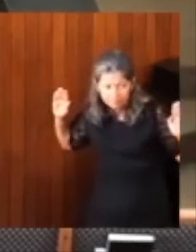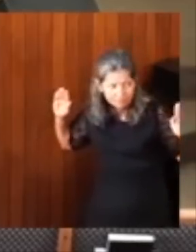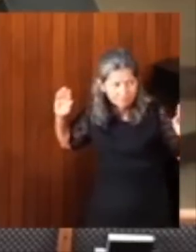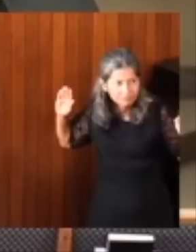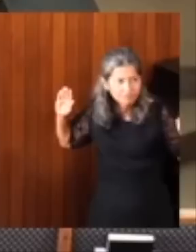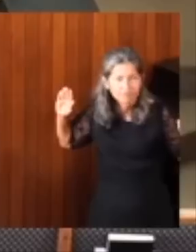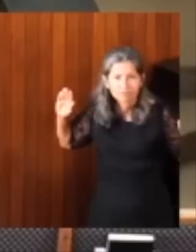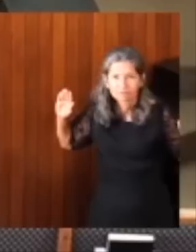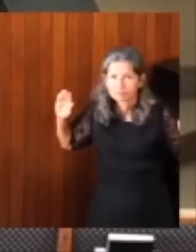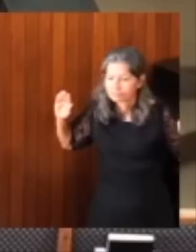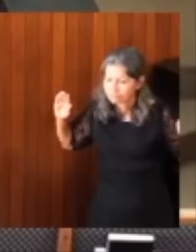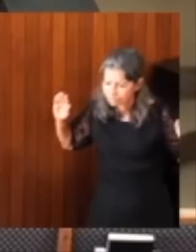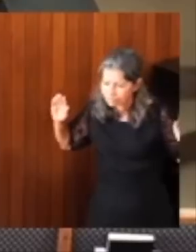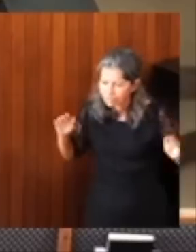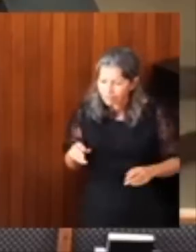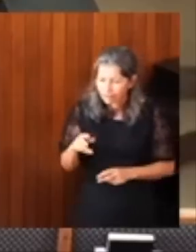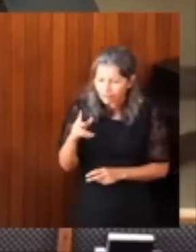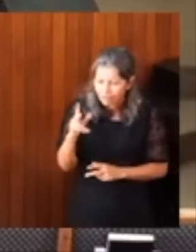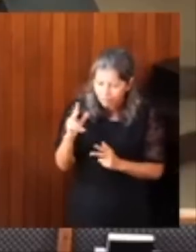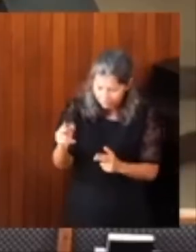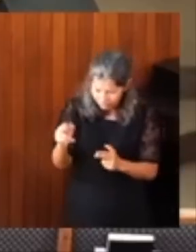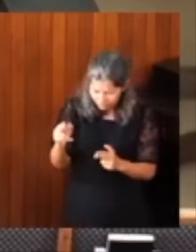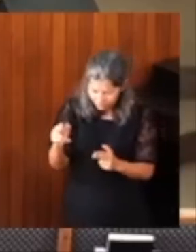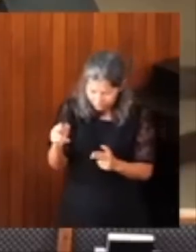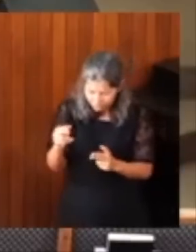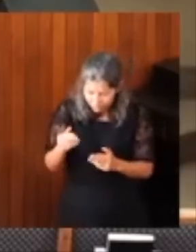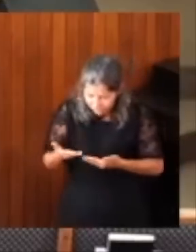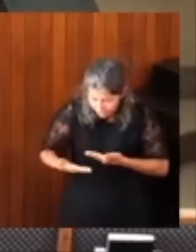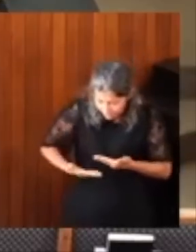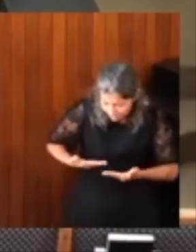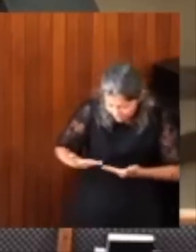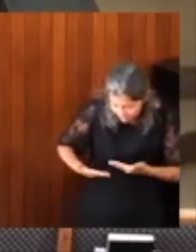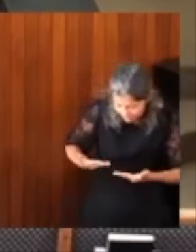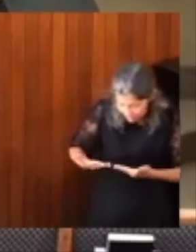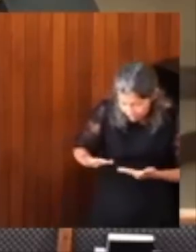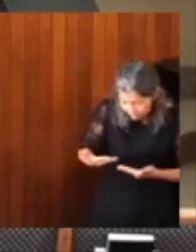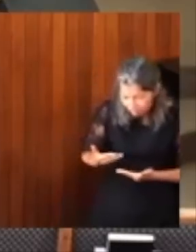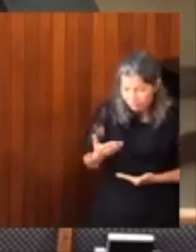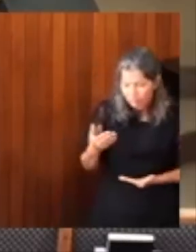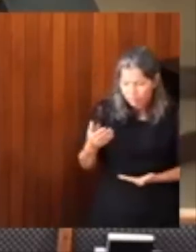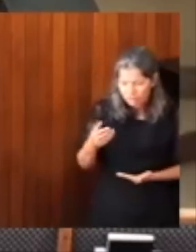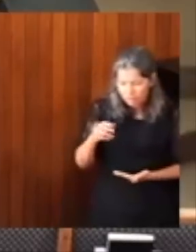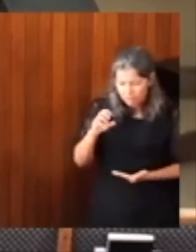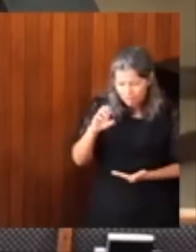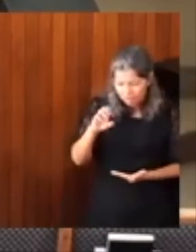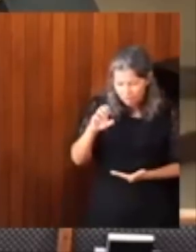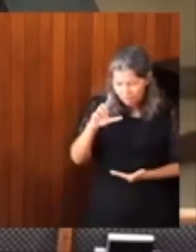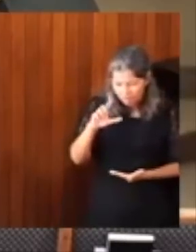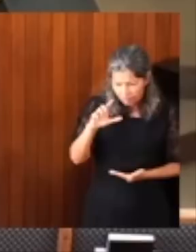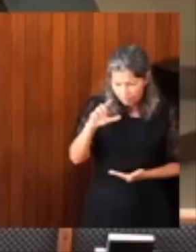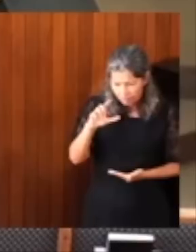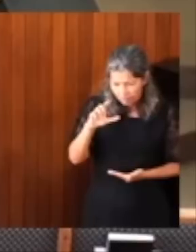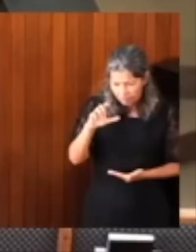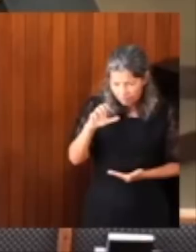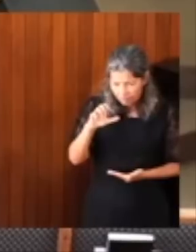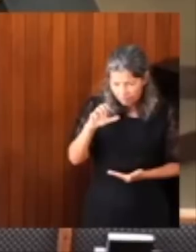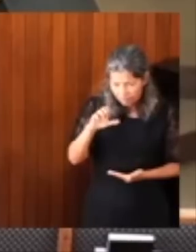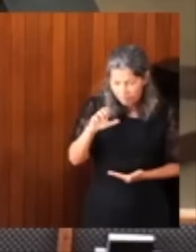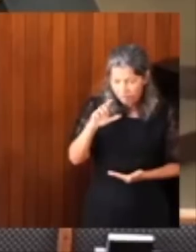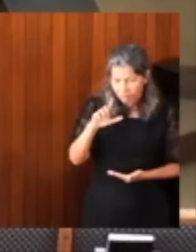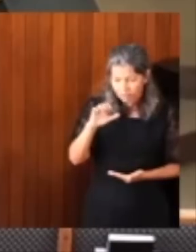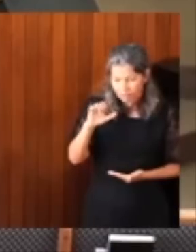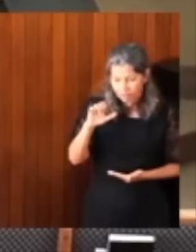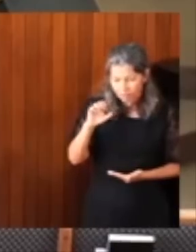o servo do profeta, né? Ele de repente viu aqueles cavaleiros todos, aqueles anjos todos. Há um conflito real acontecendo nesse exato momento